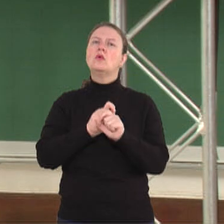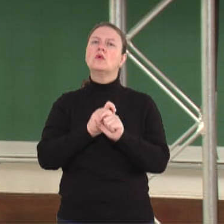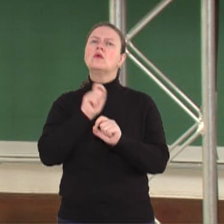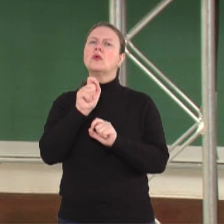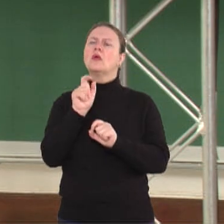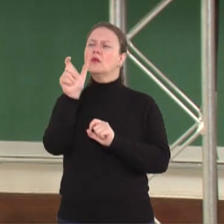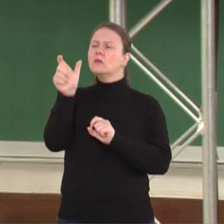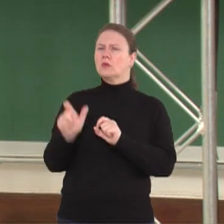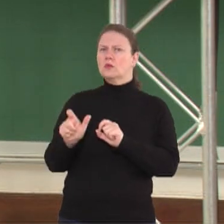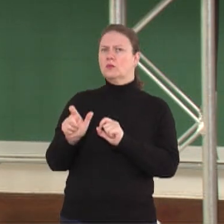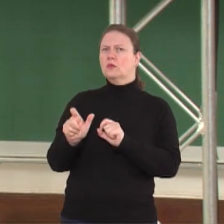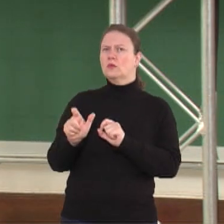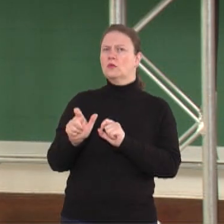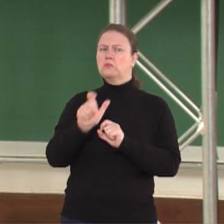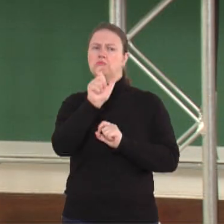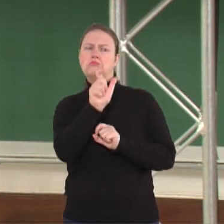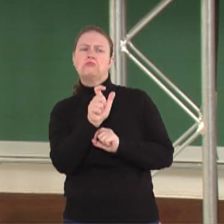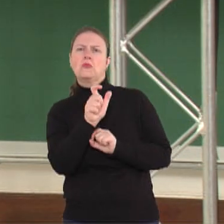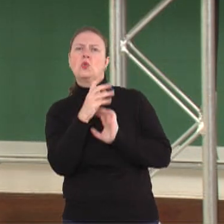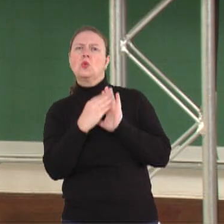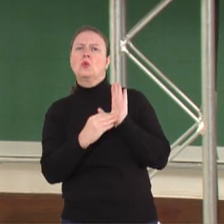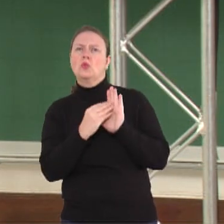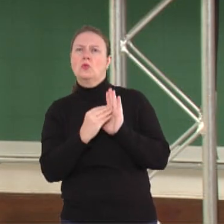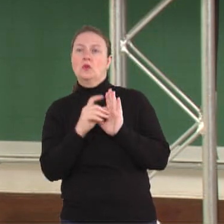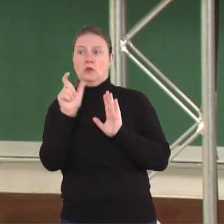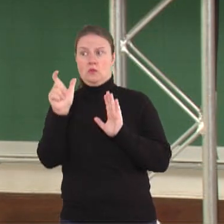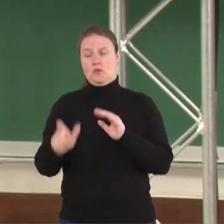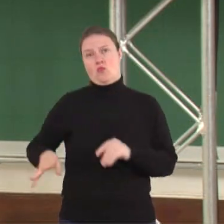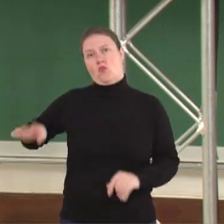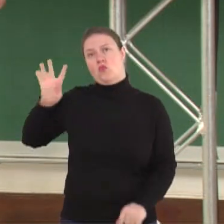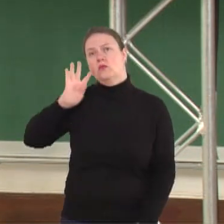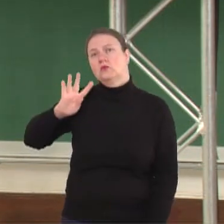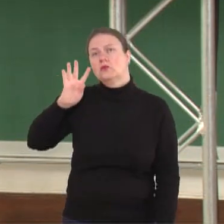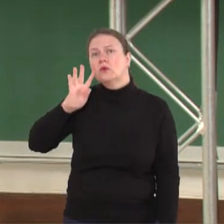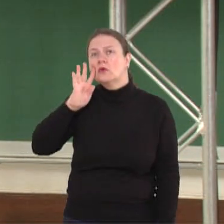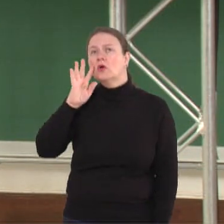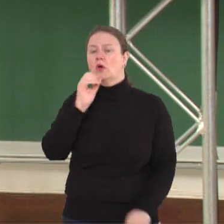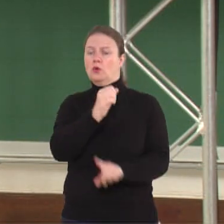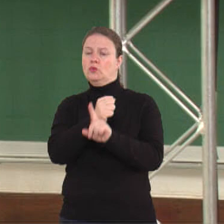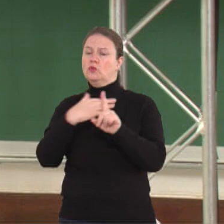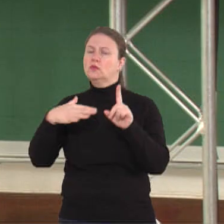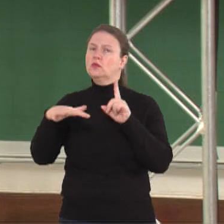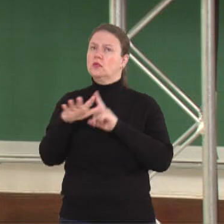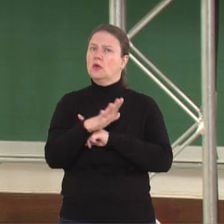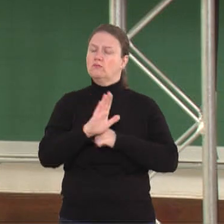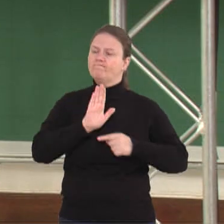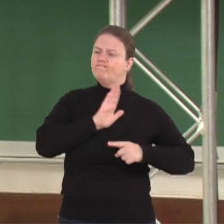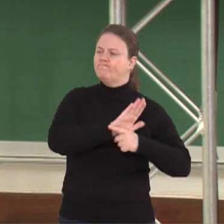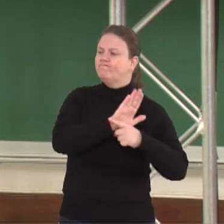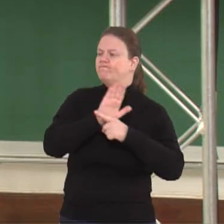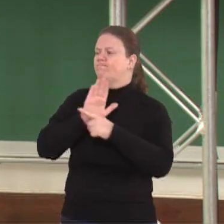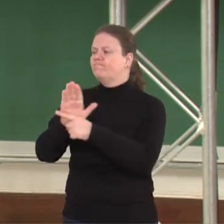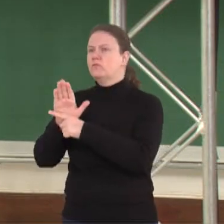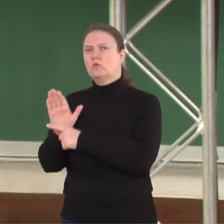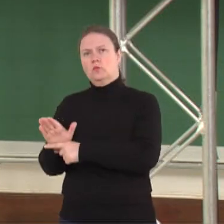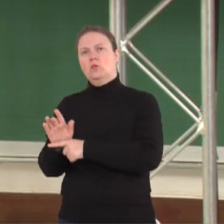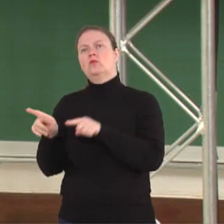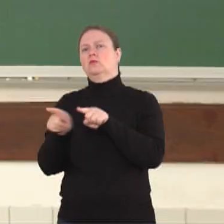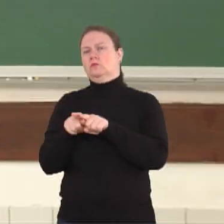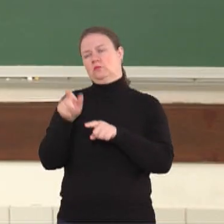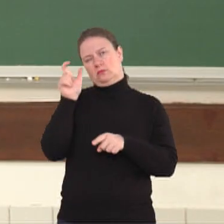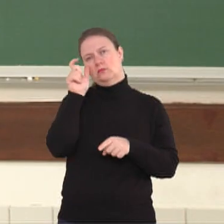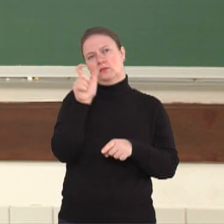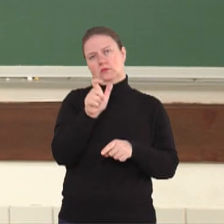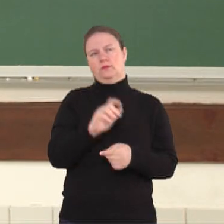tô querendo imitar? Né? Que sejam pessoas bacanas, que socialmente tenham feito alguma coisa legal, eu acho que é bem interessante.